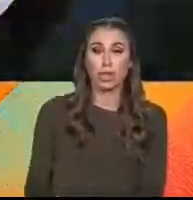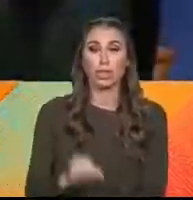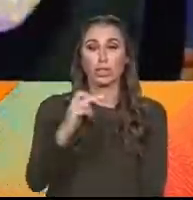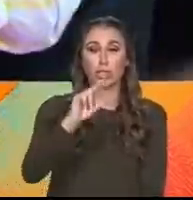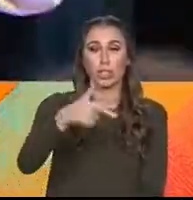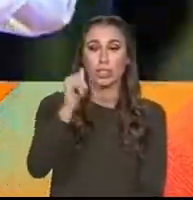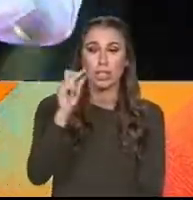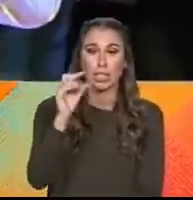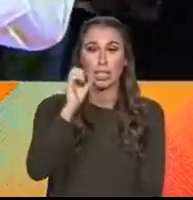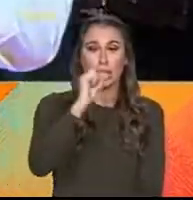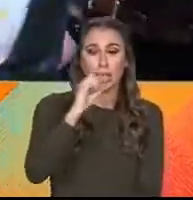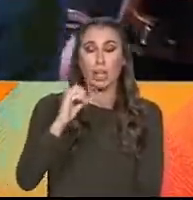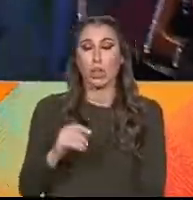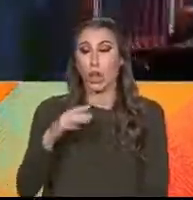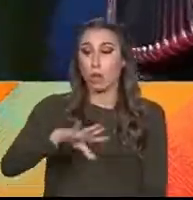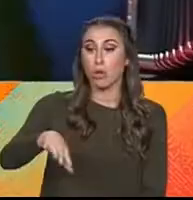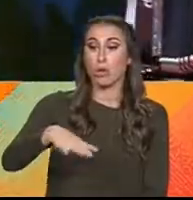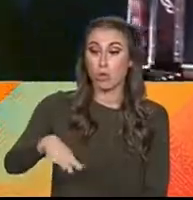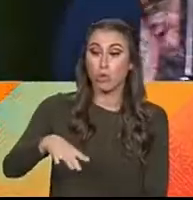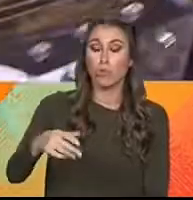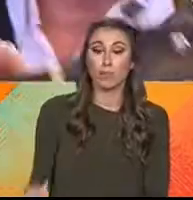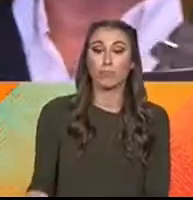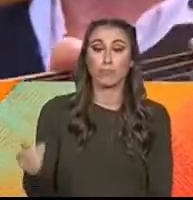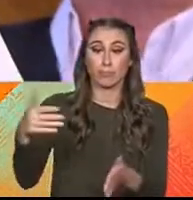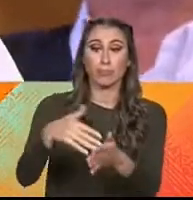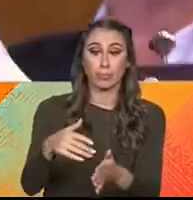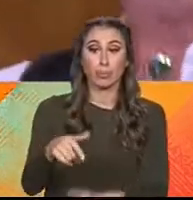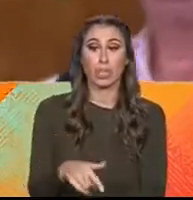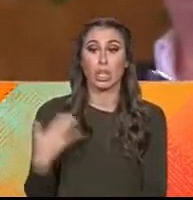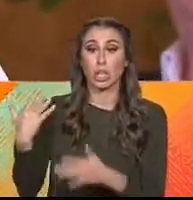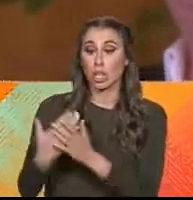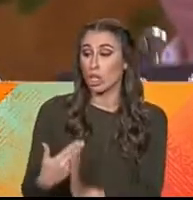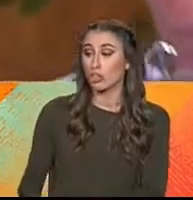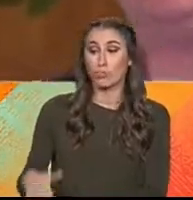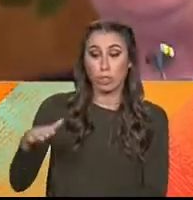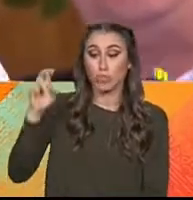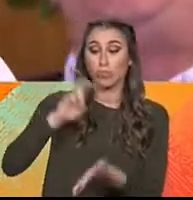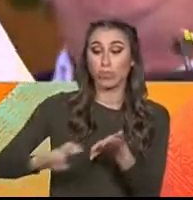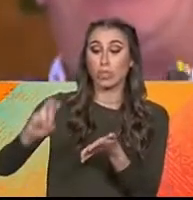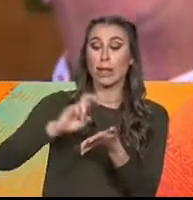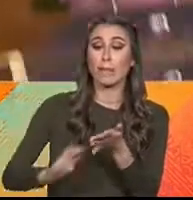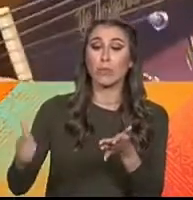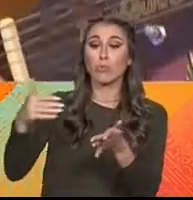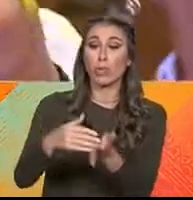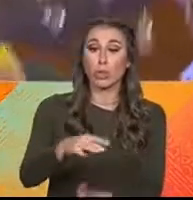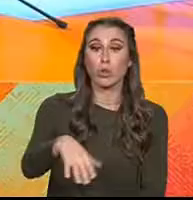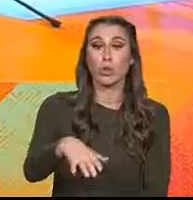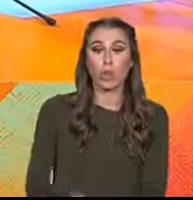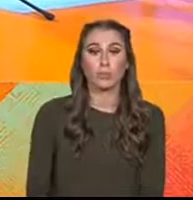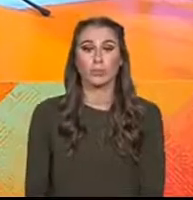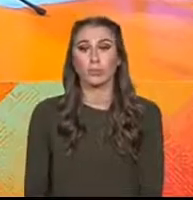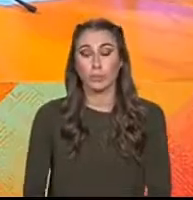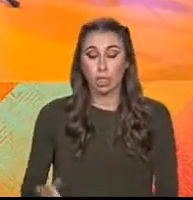é o destino que dentro do peito trago, sendo desde pequenino caminhar a Santiago.